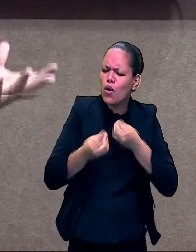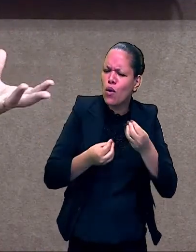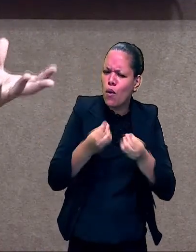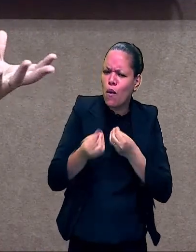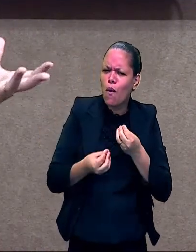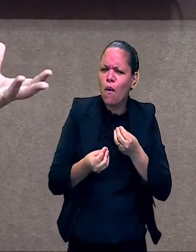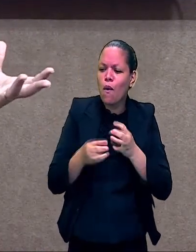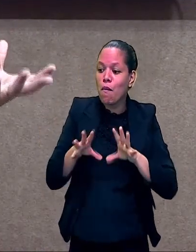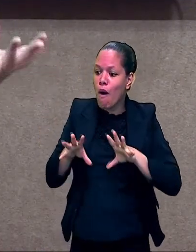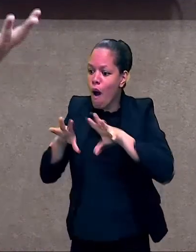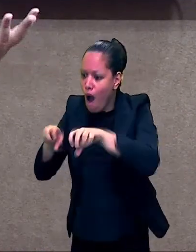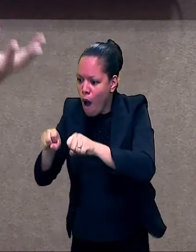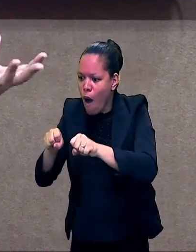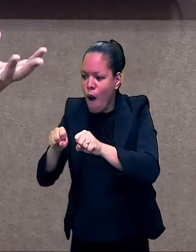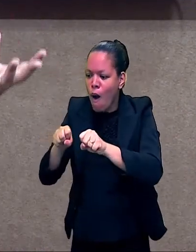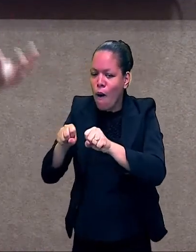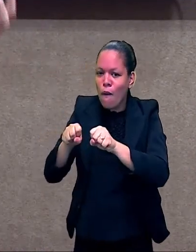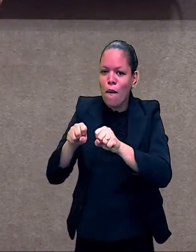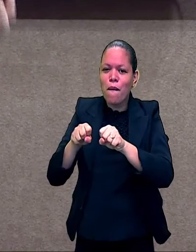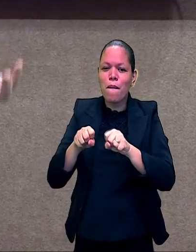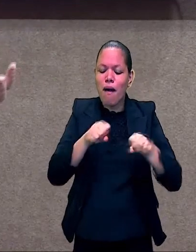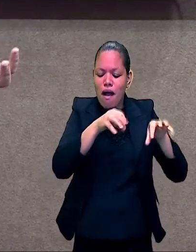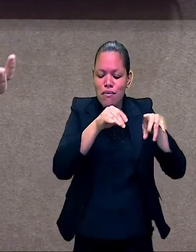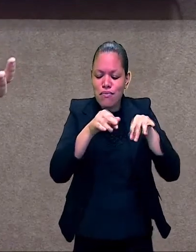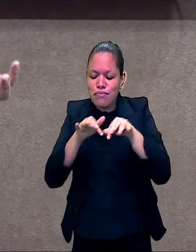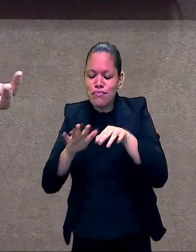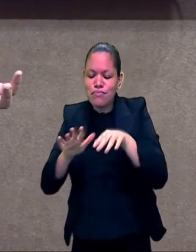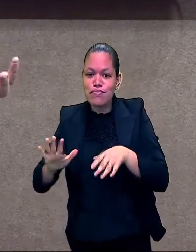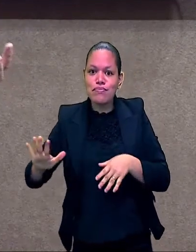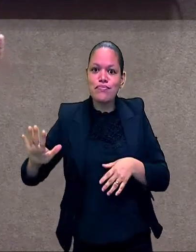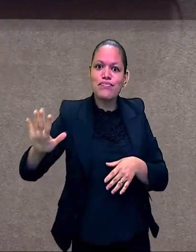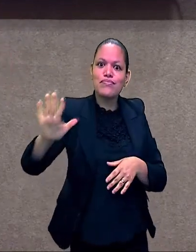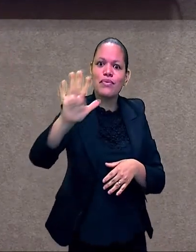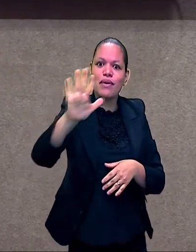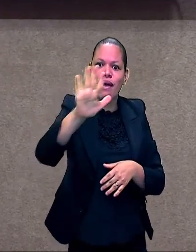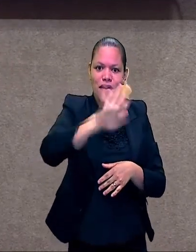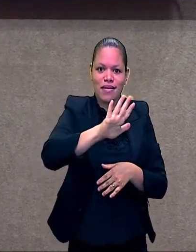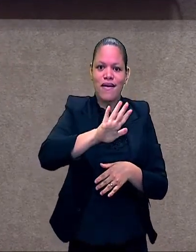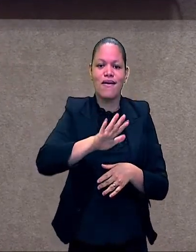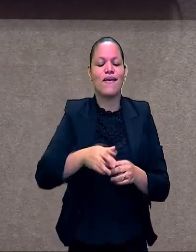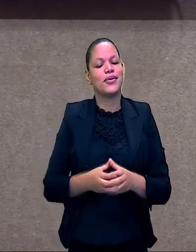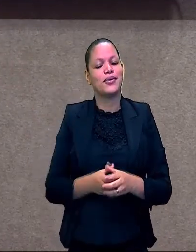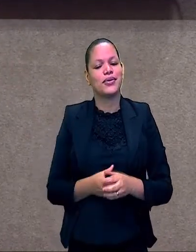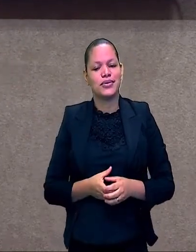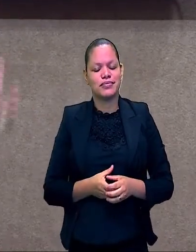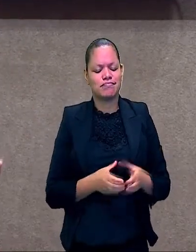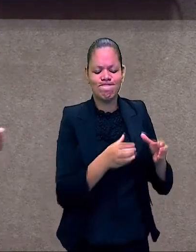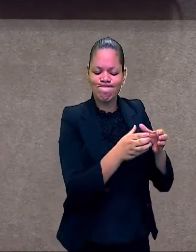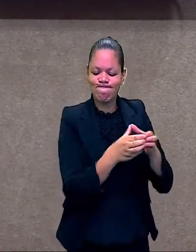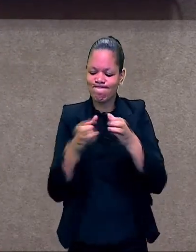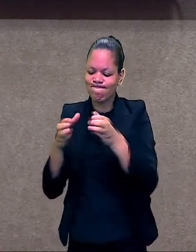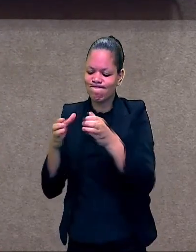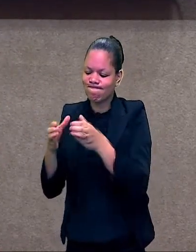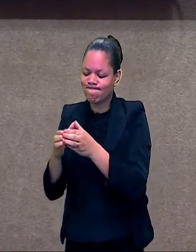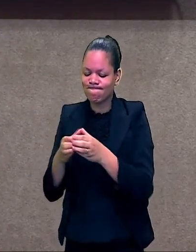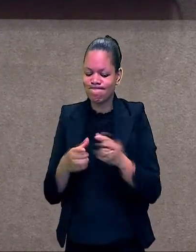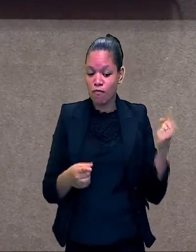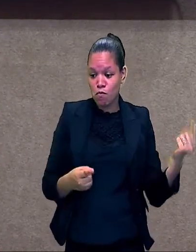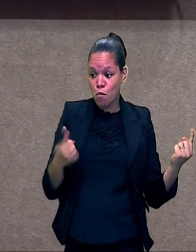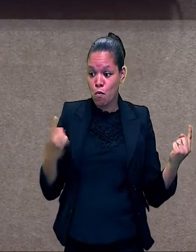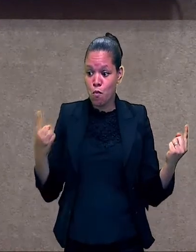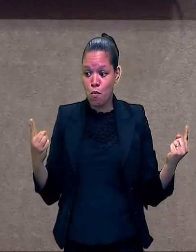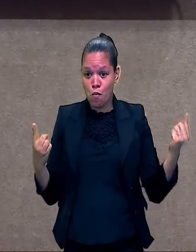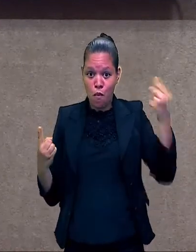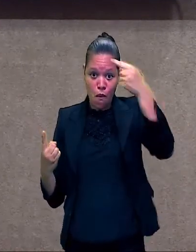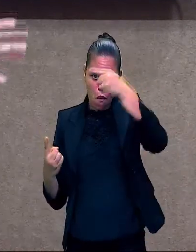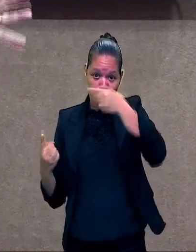as necessidades de acesso, de integração de um lugar a outro. Foi assim então que